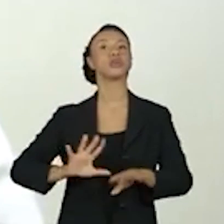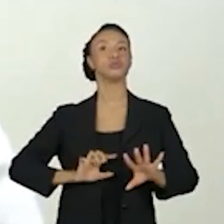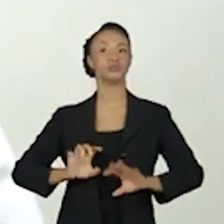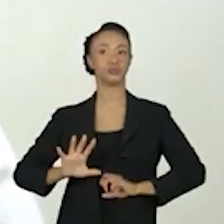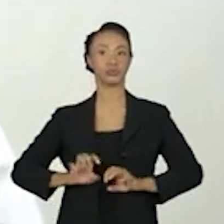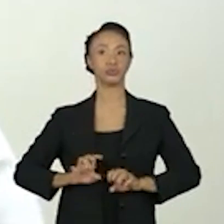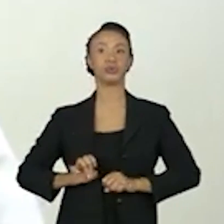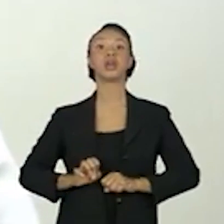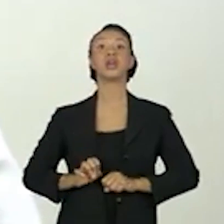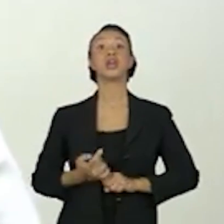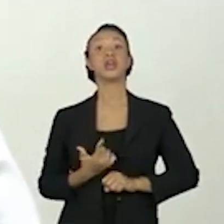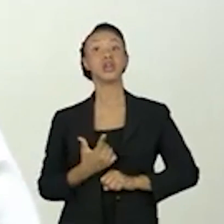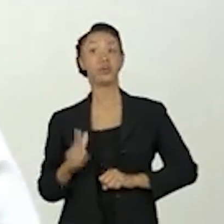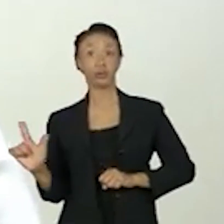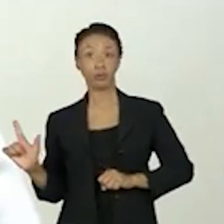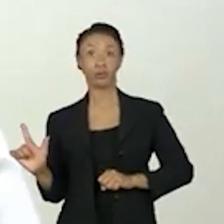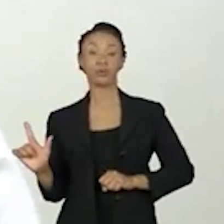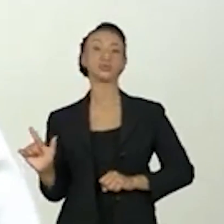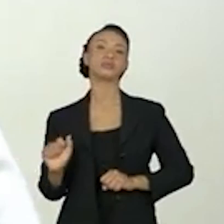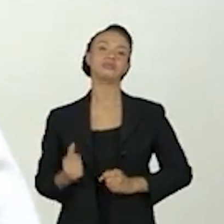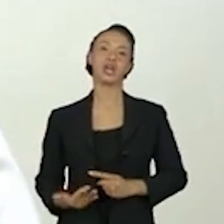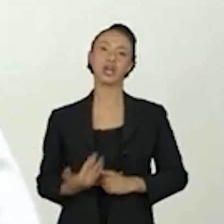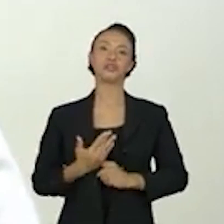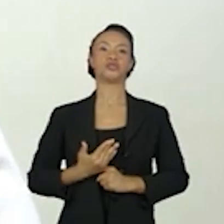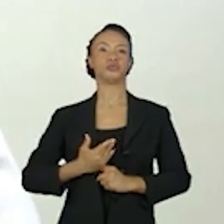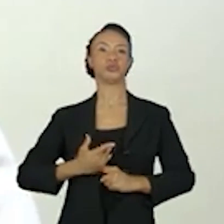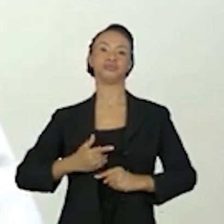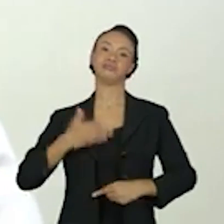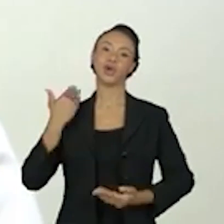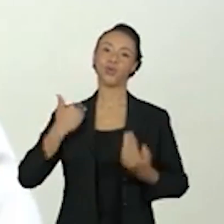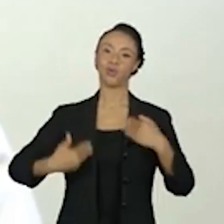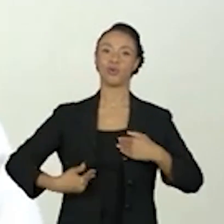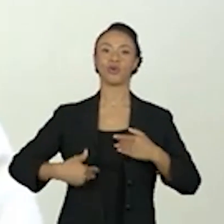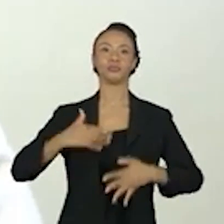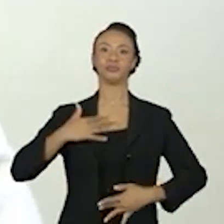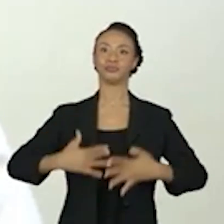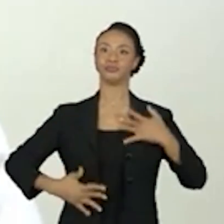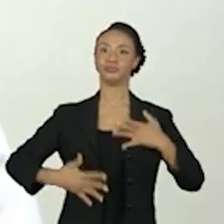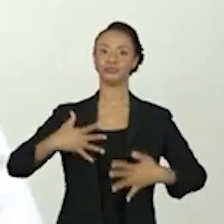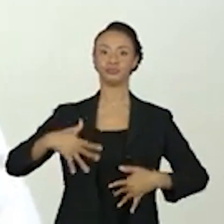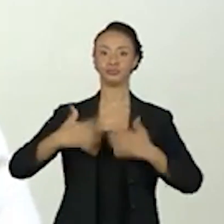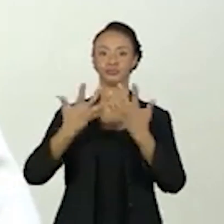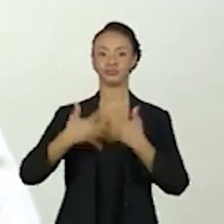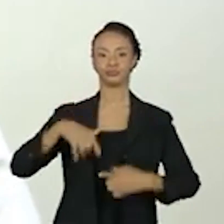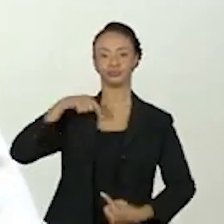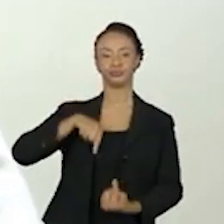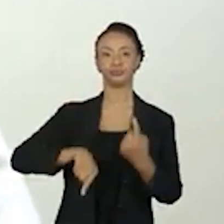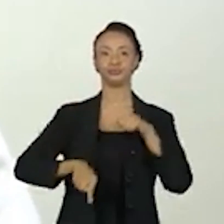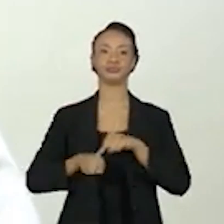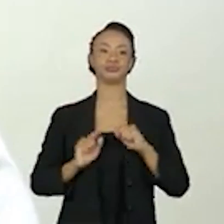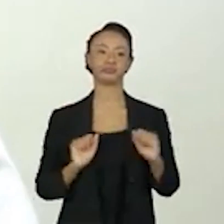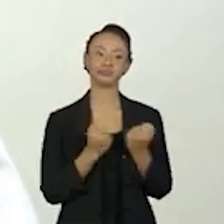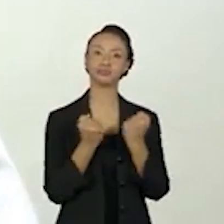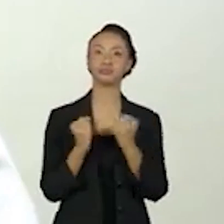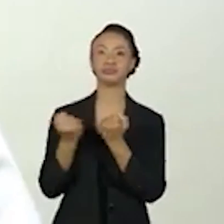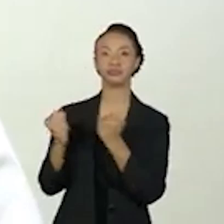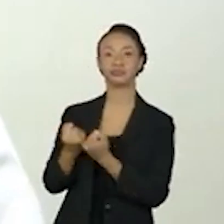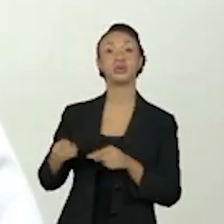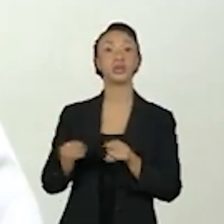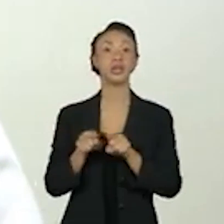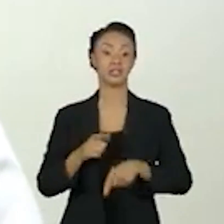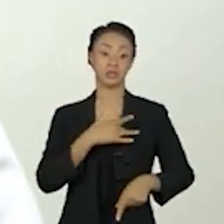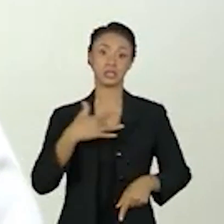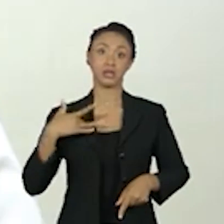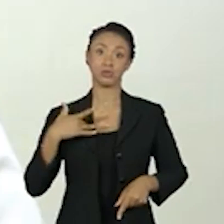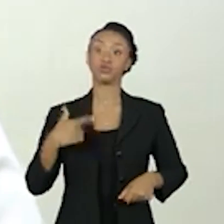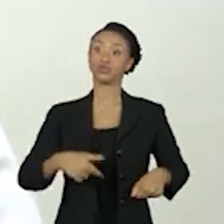então, são potenciais para a energia do corpo e o equilíbrio, tanto da parte imunológica quanto da saúde intestinal.